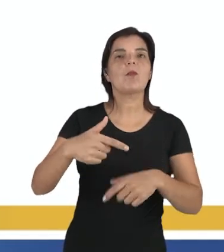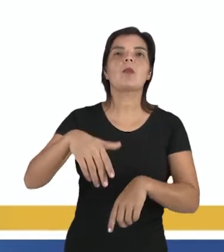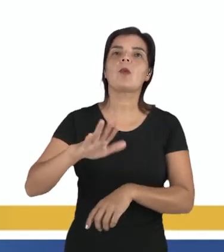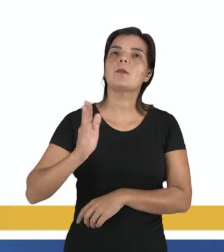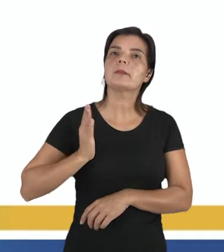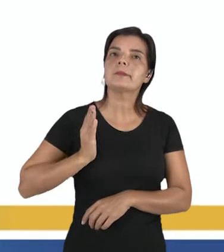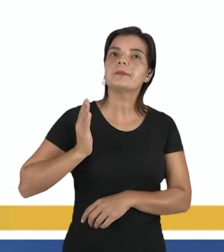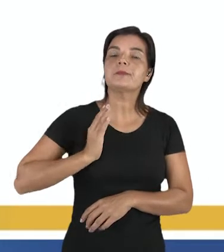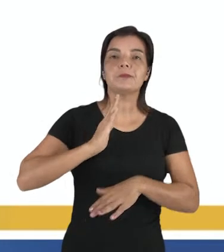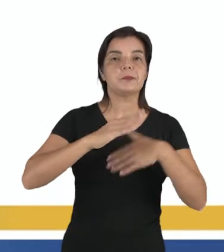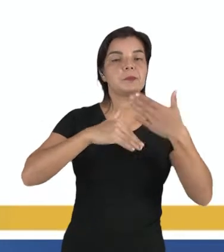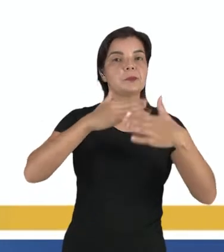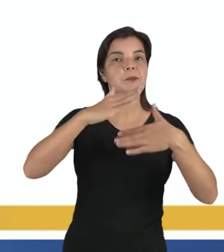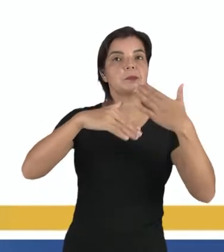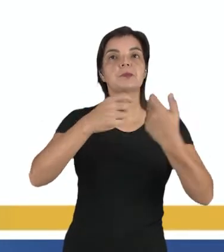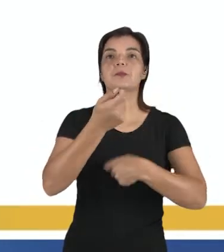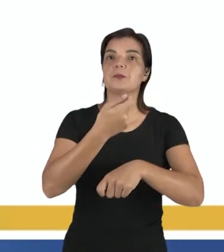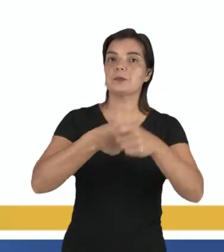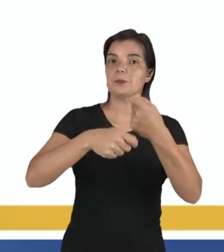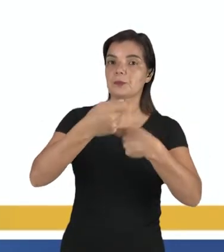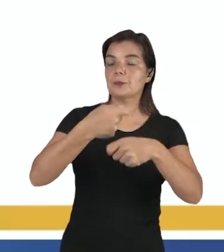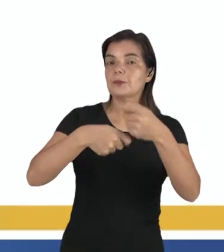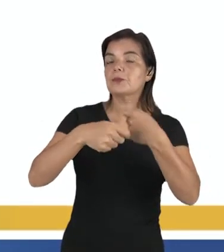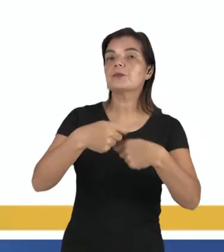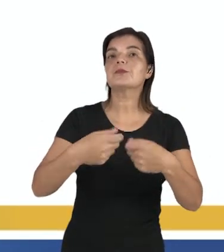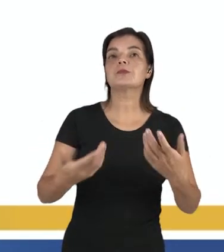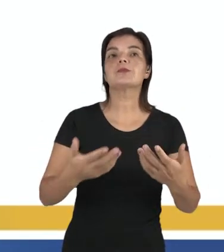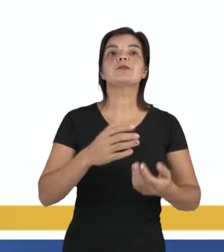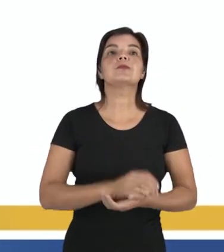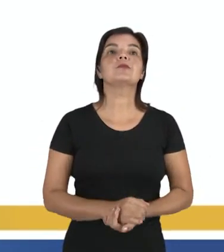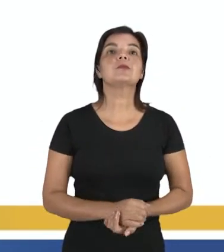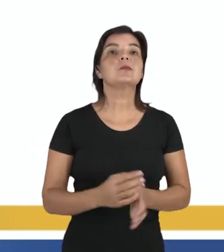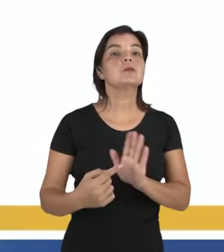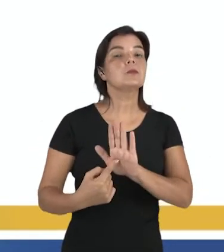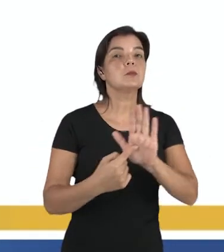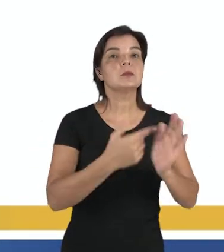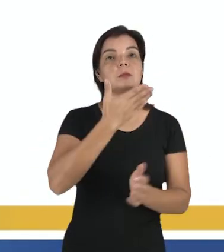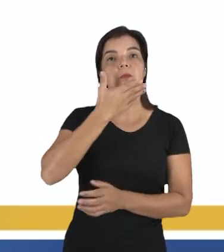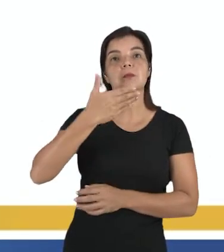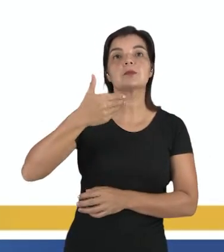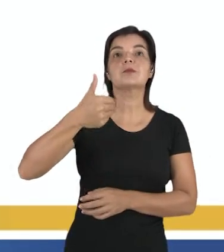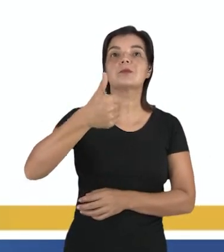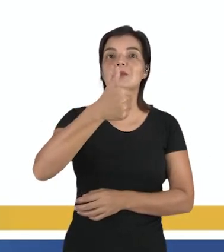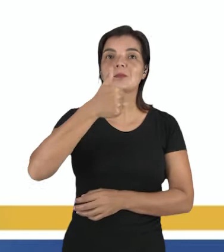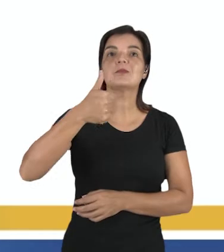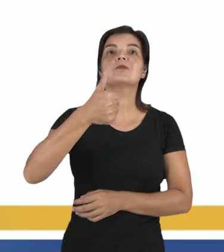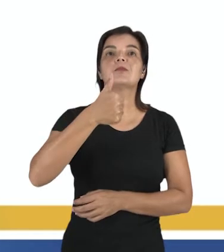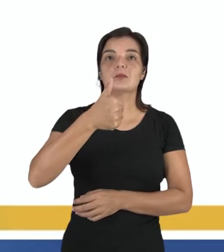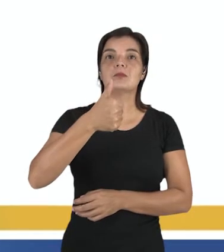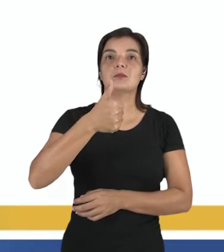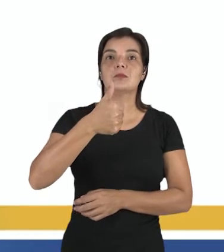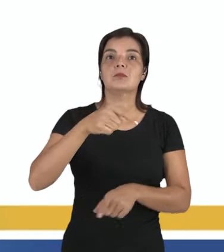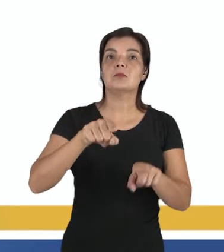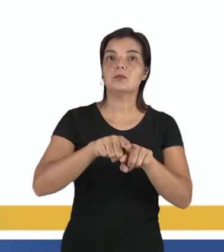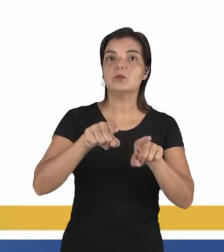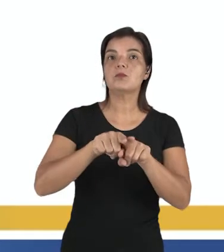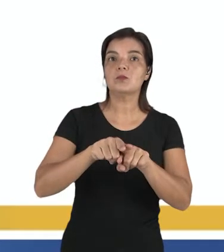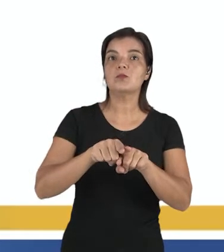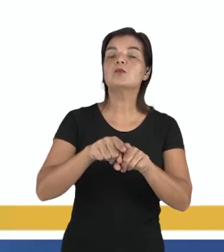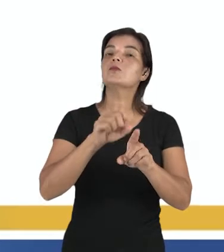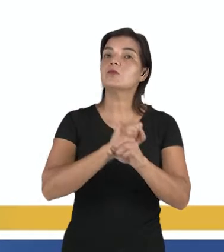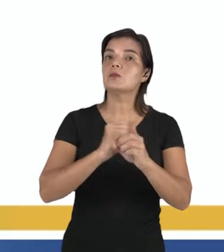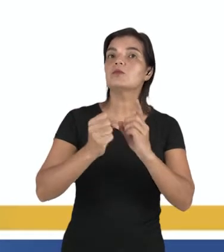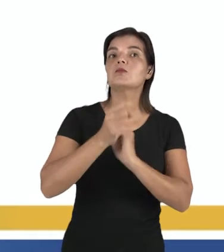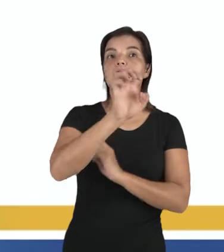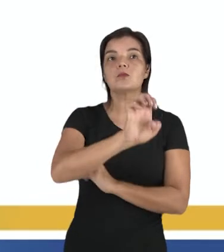É a região mais rica, né, quando se trata de desenvolvimento econômico, e que apresenta os melhores índices sociais da